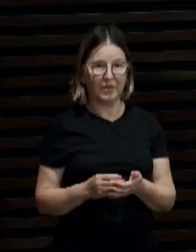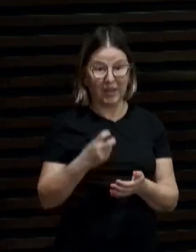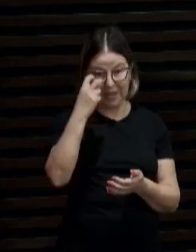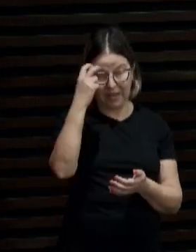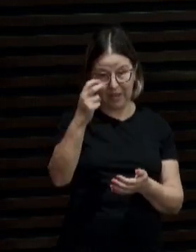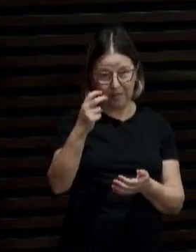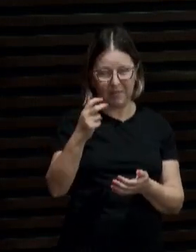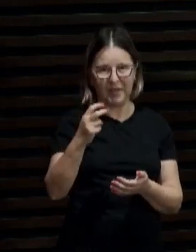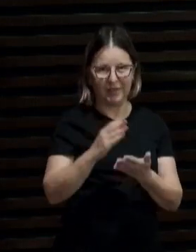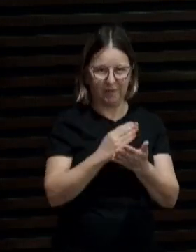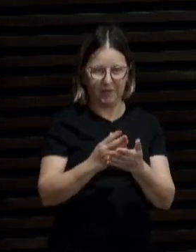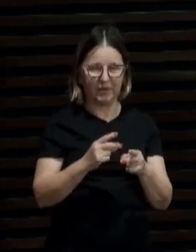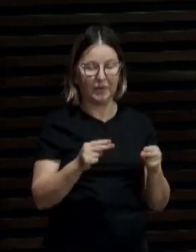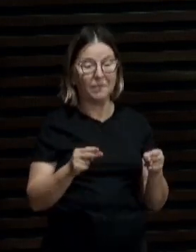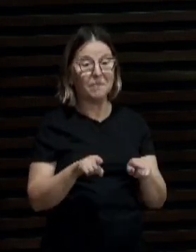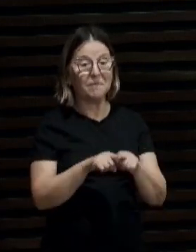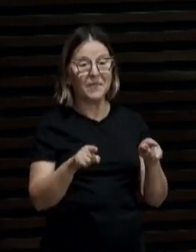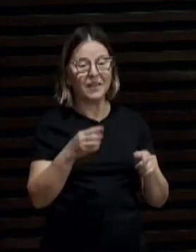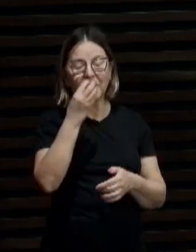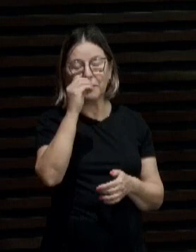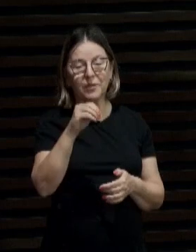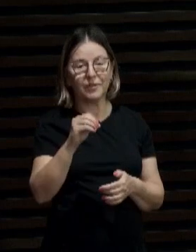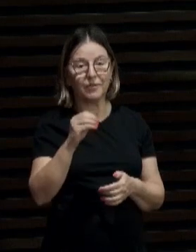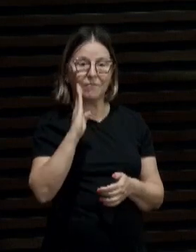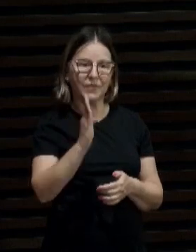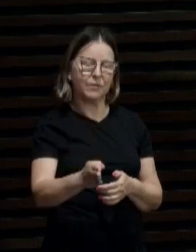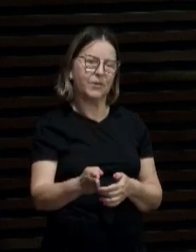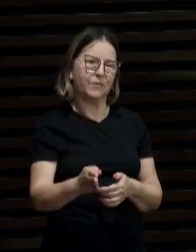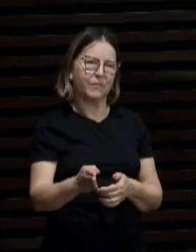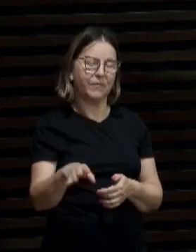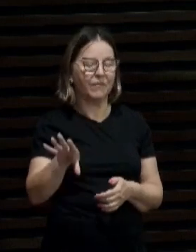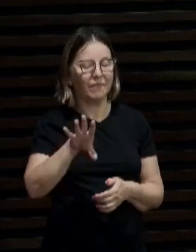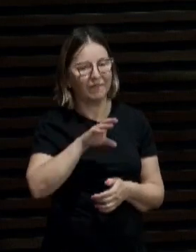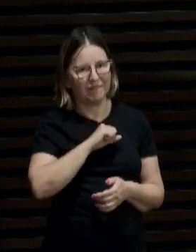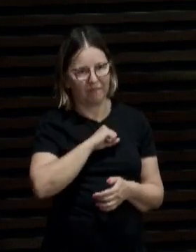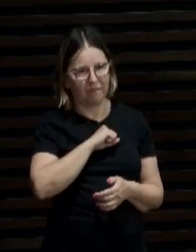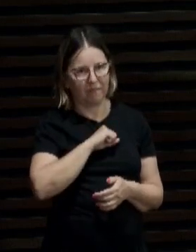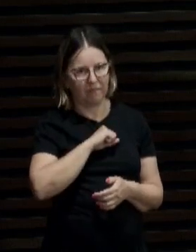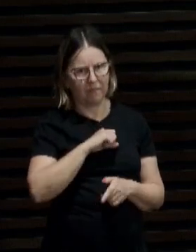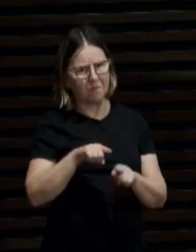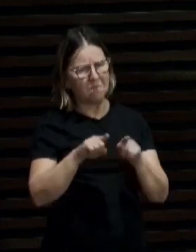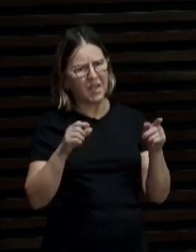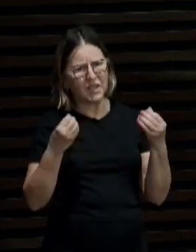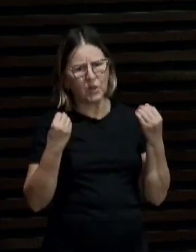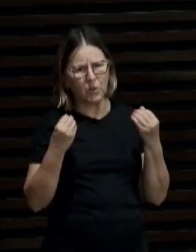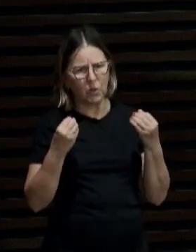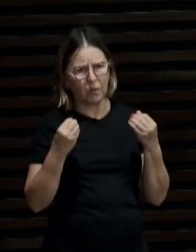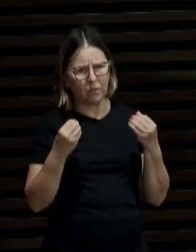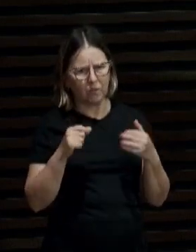espiritual. Todavia, eles abandonaram aquilo que era o principal, o amor. Mas como é que alguém que é